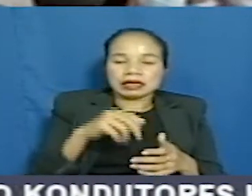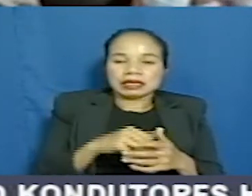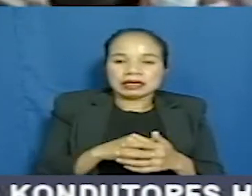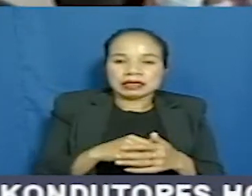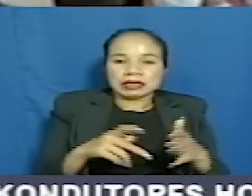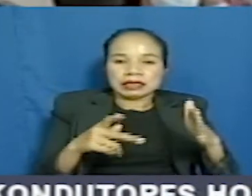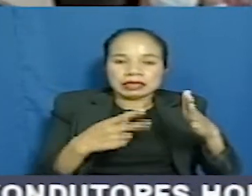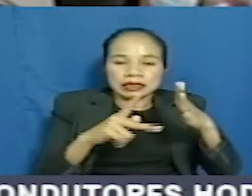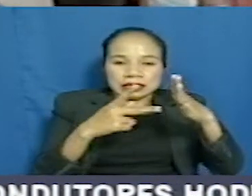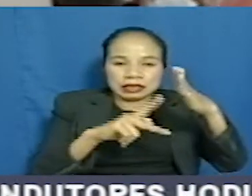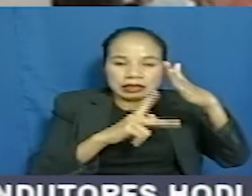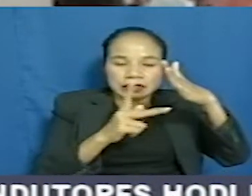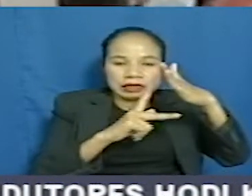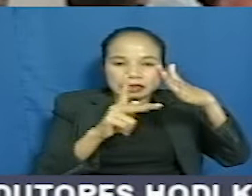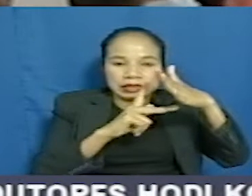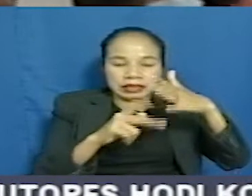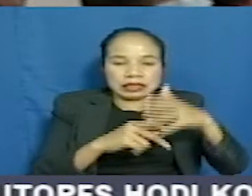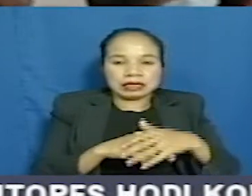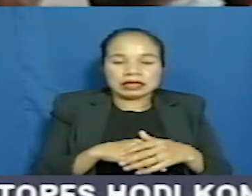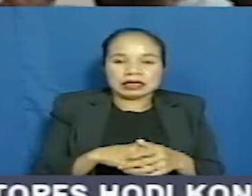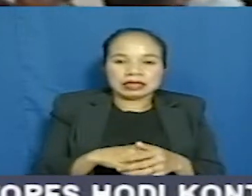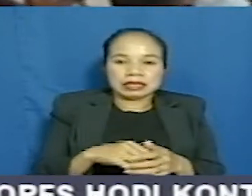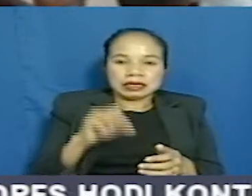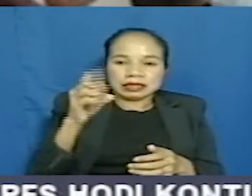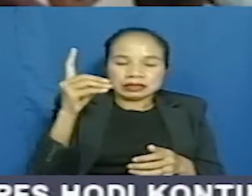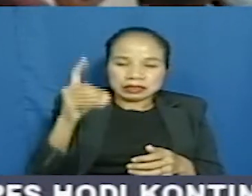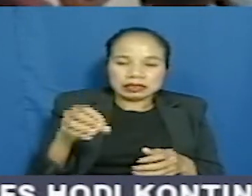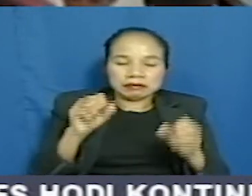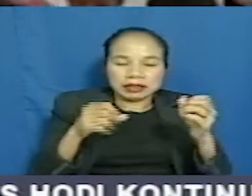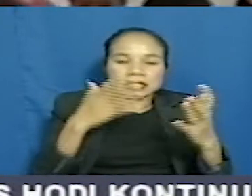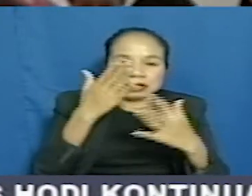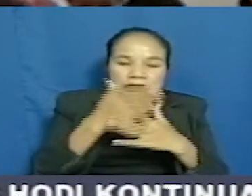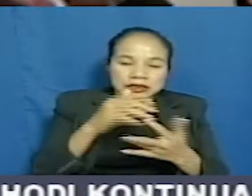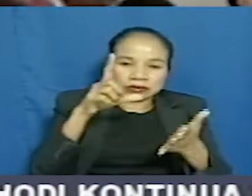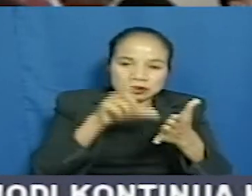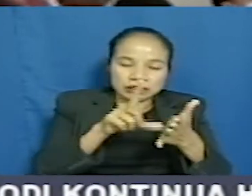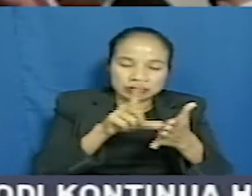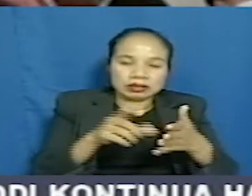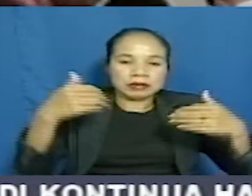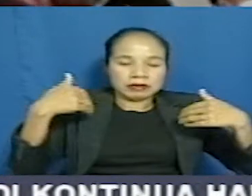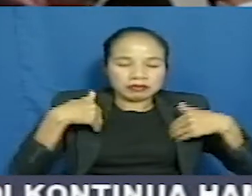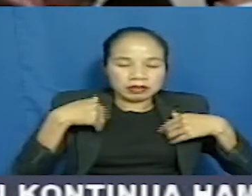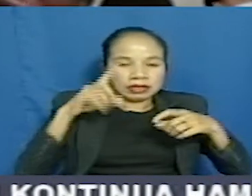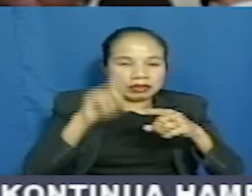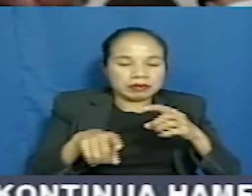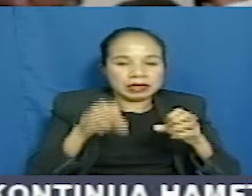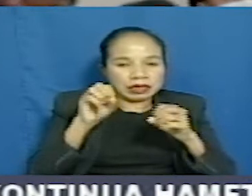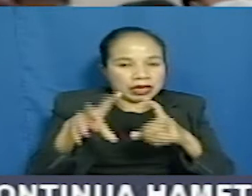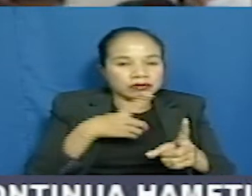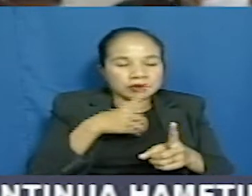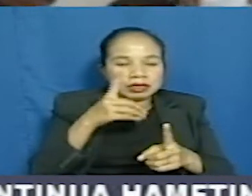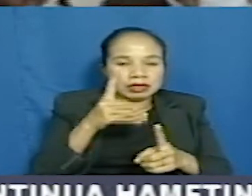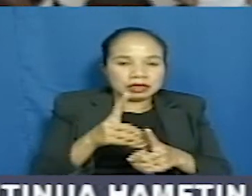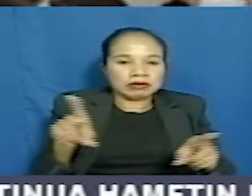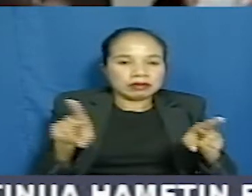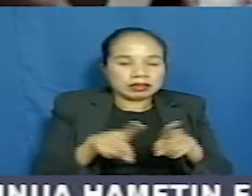haru, lá, ou fila, falei meus, o ensama, que tu bele acesso, vai, e a matéria sira, né, bem, mas e para sira, mas lá, bele lá, consigna direito, e nós,